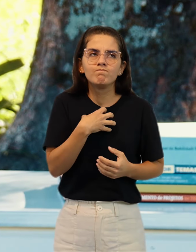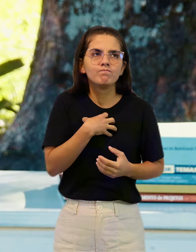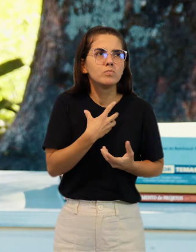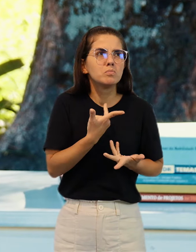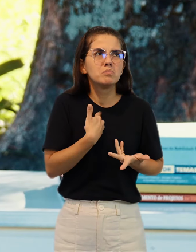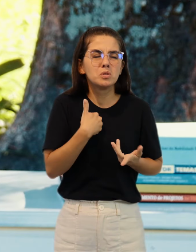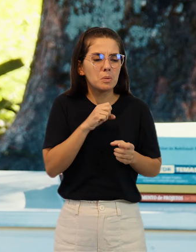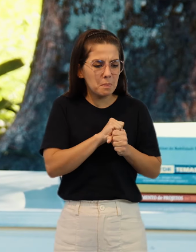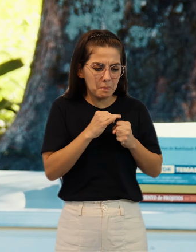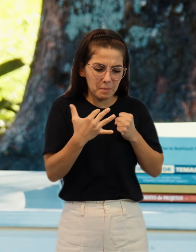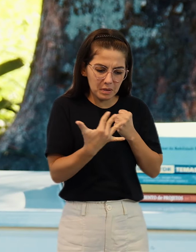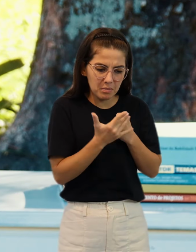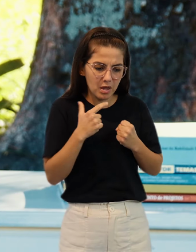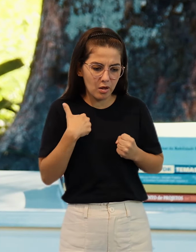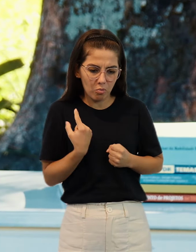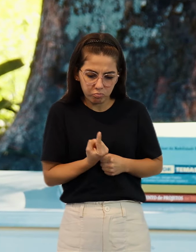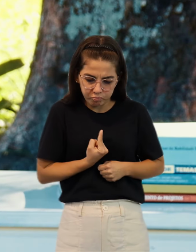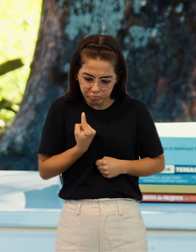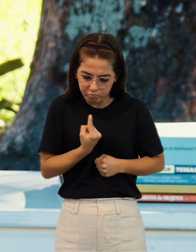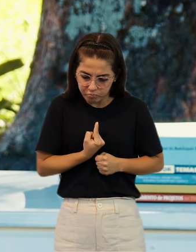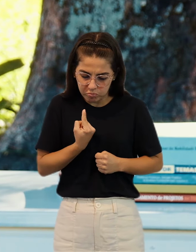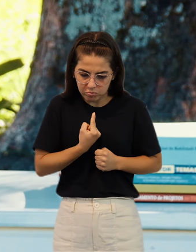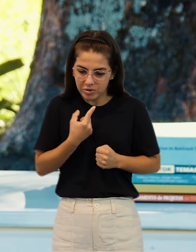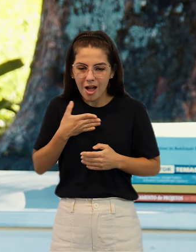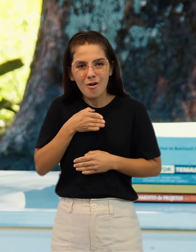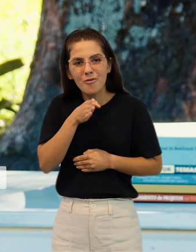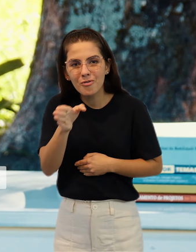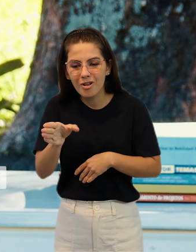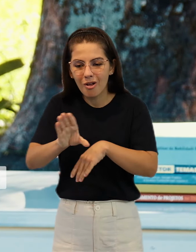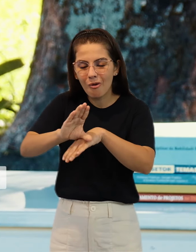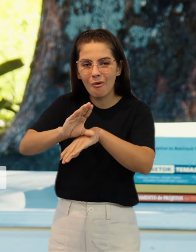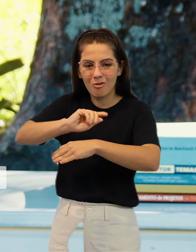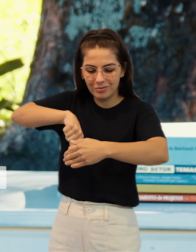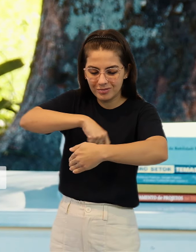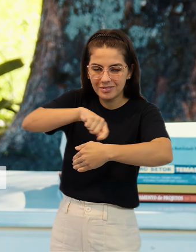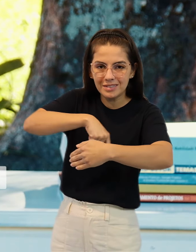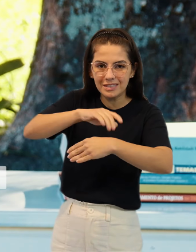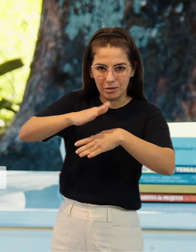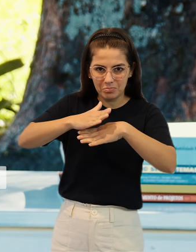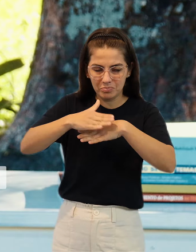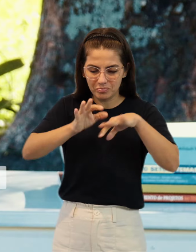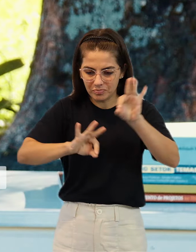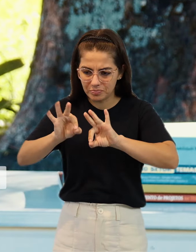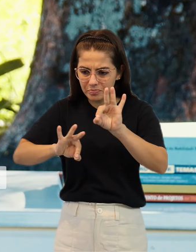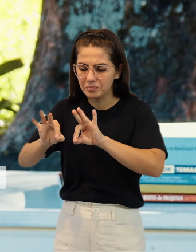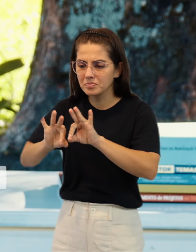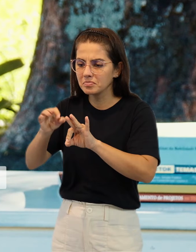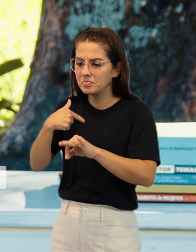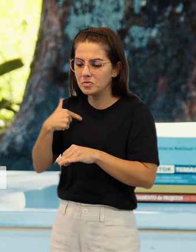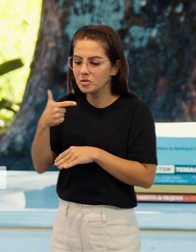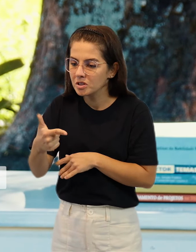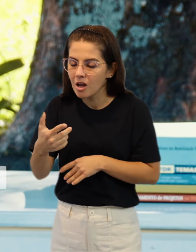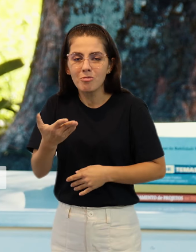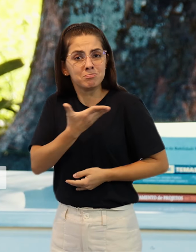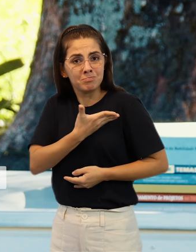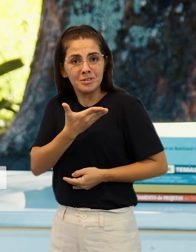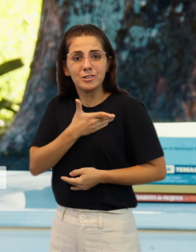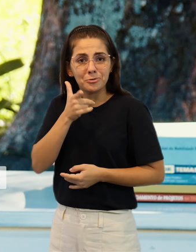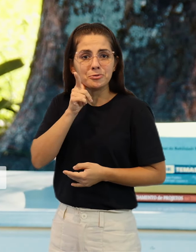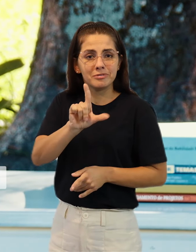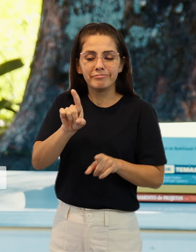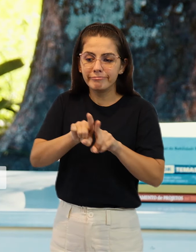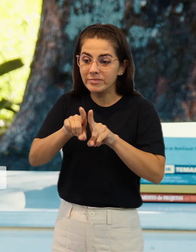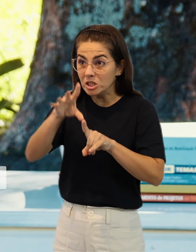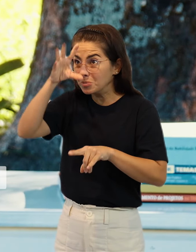bom? Cheguei numa pandemia que eu estava isolada, não conhecia ninguém. Fiz amizade na confeitaria artesanal. E aprendi